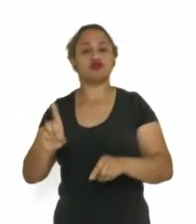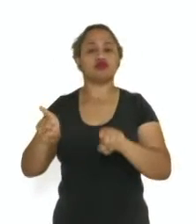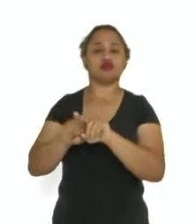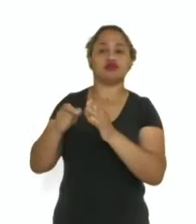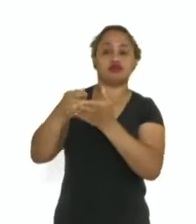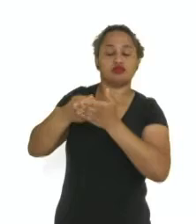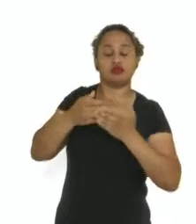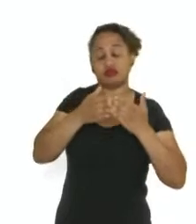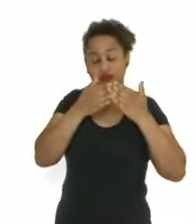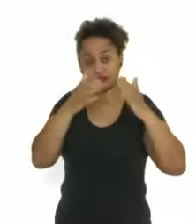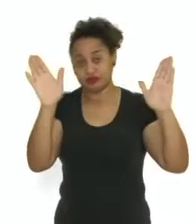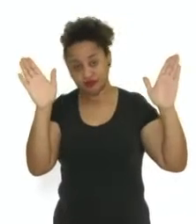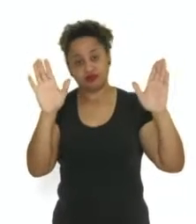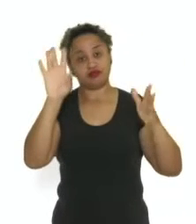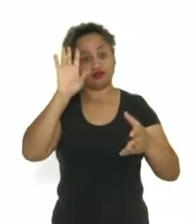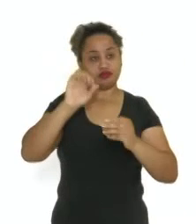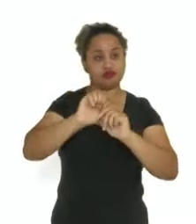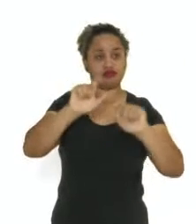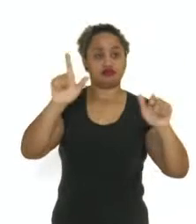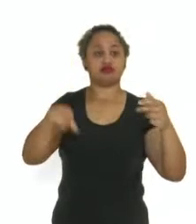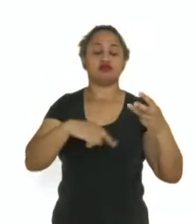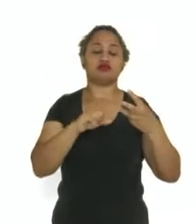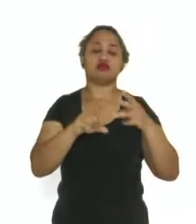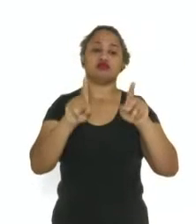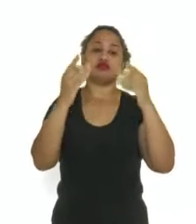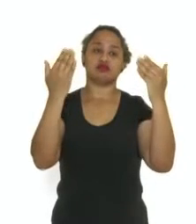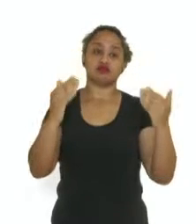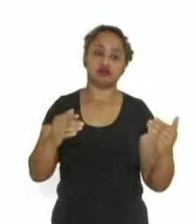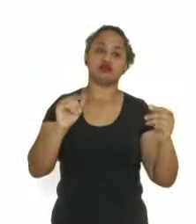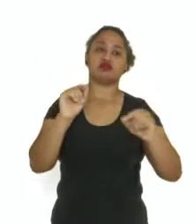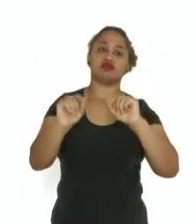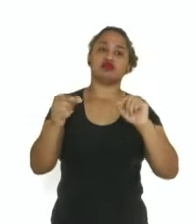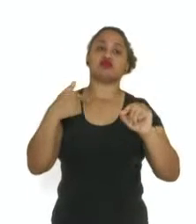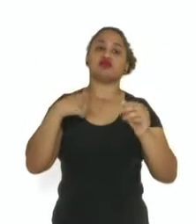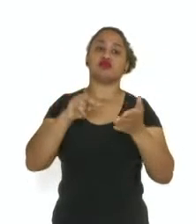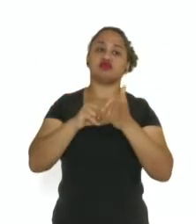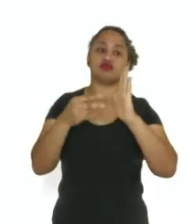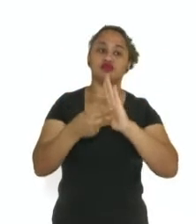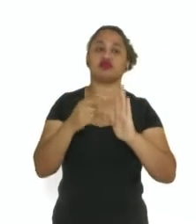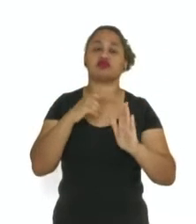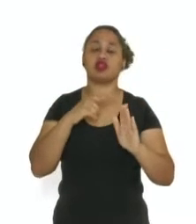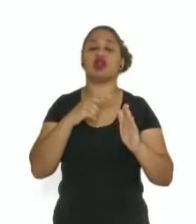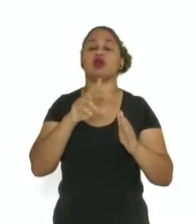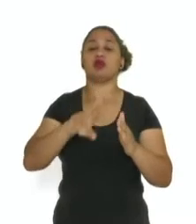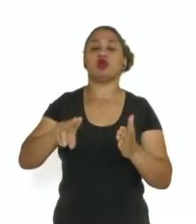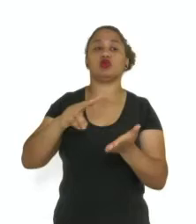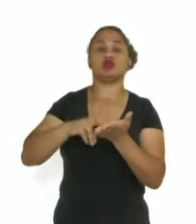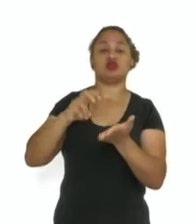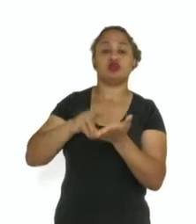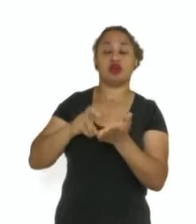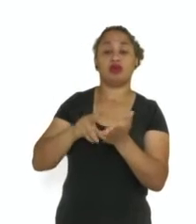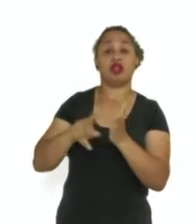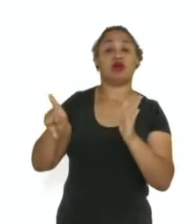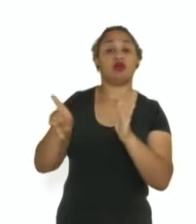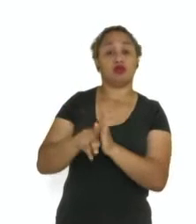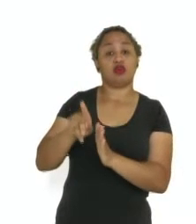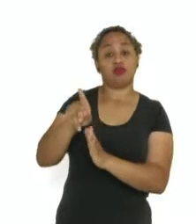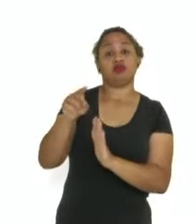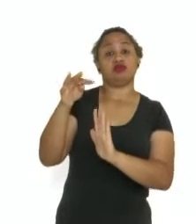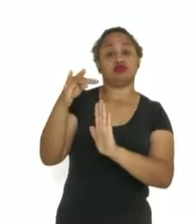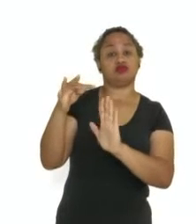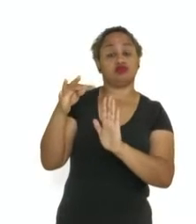deveres, analisar efeitos de sentido causados pelo uso de vocabulário técnico. E